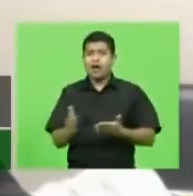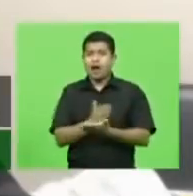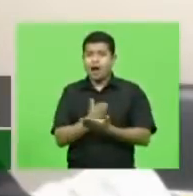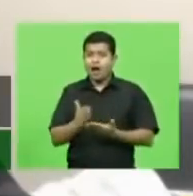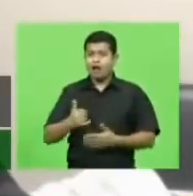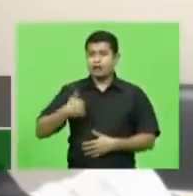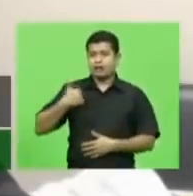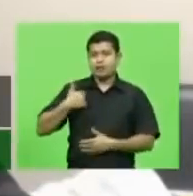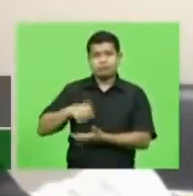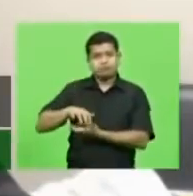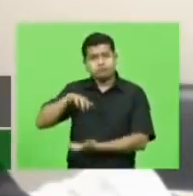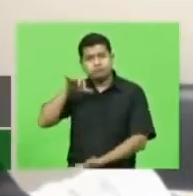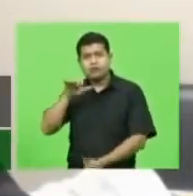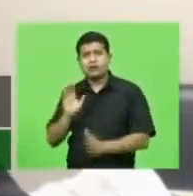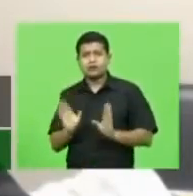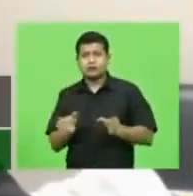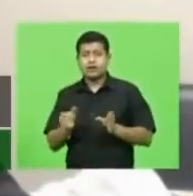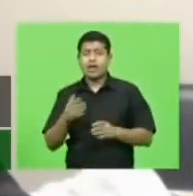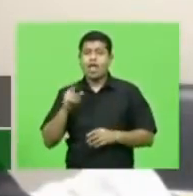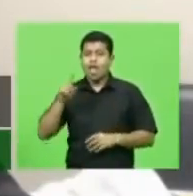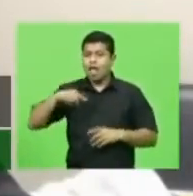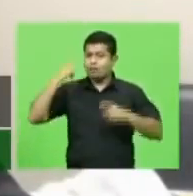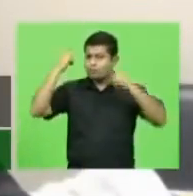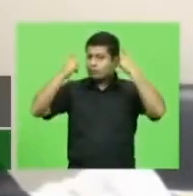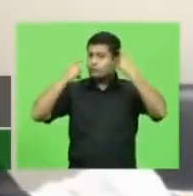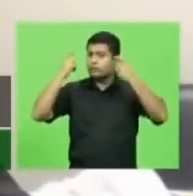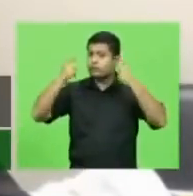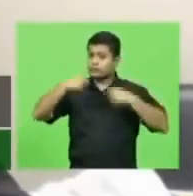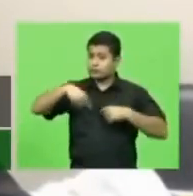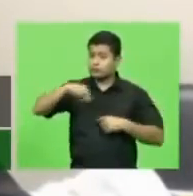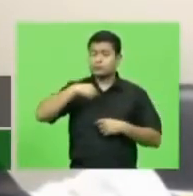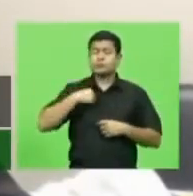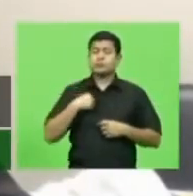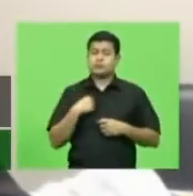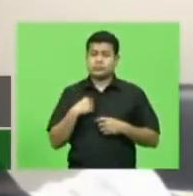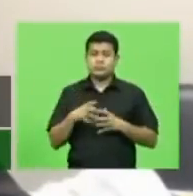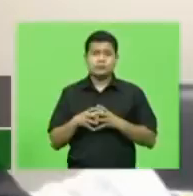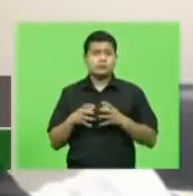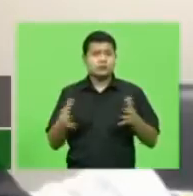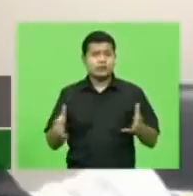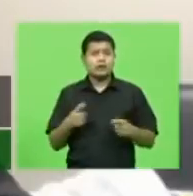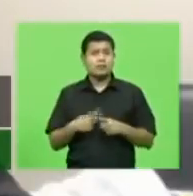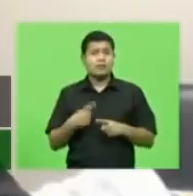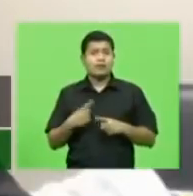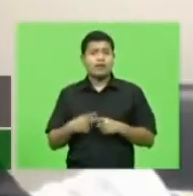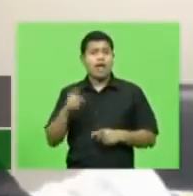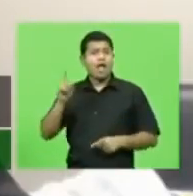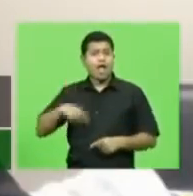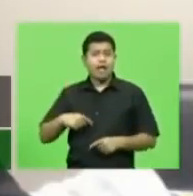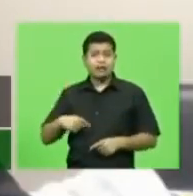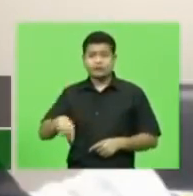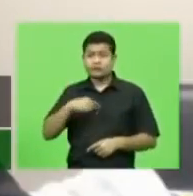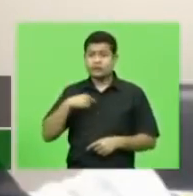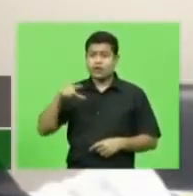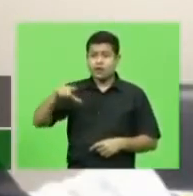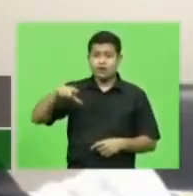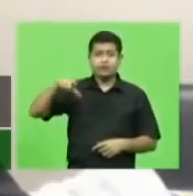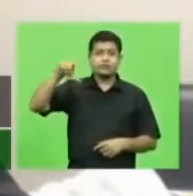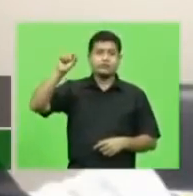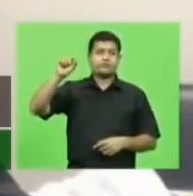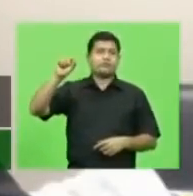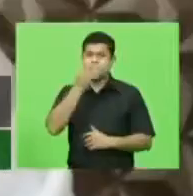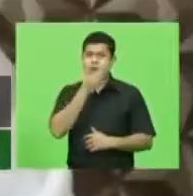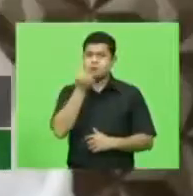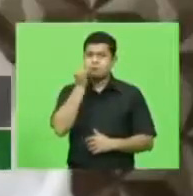idade, mas é uma preocupação muito grande, porque é nossas escolhas é que